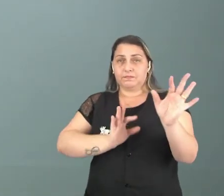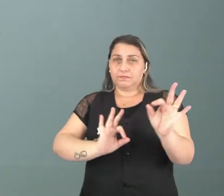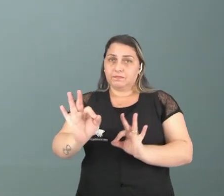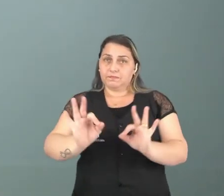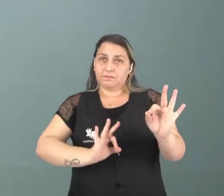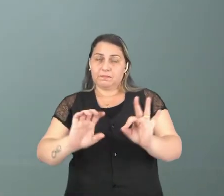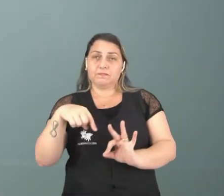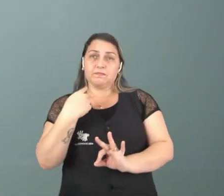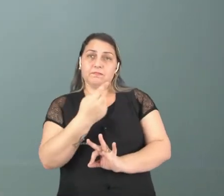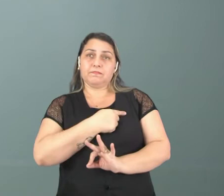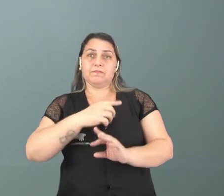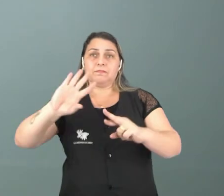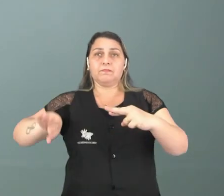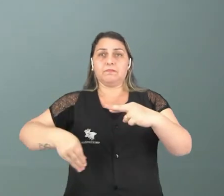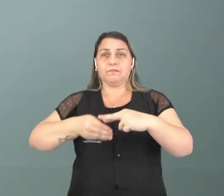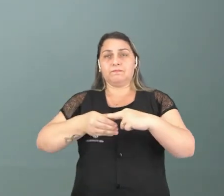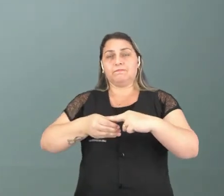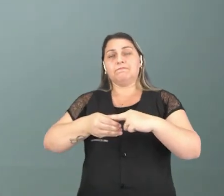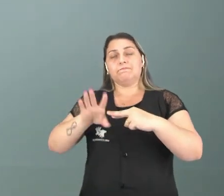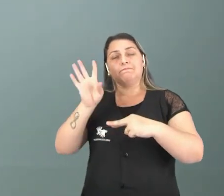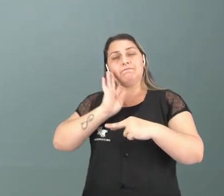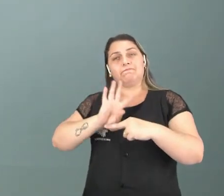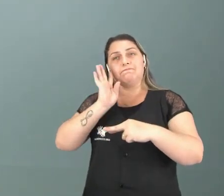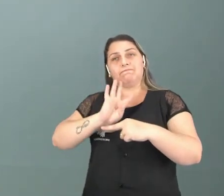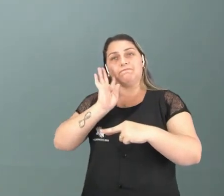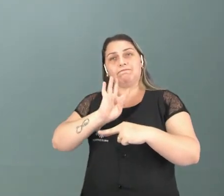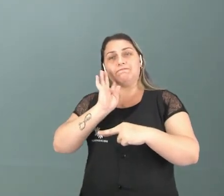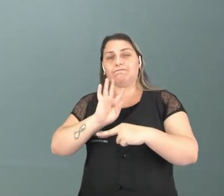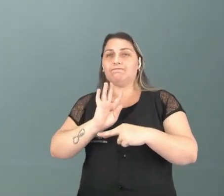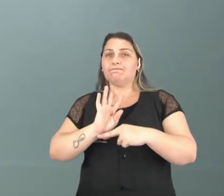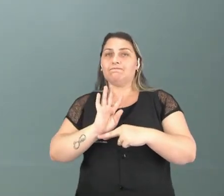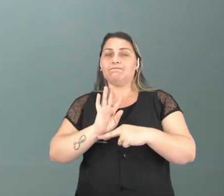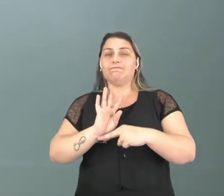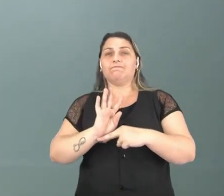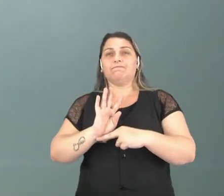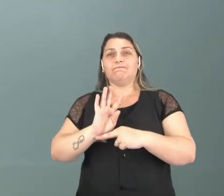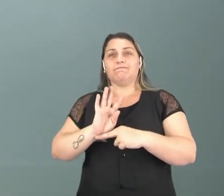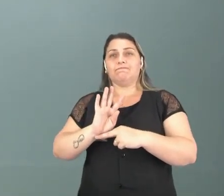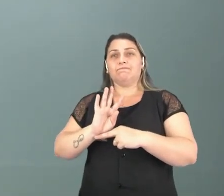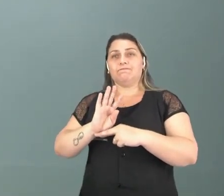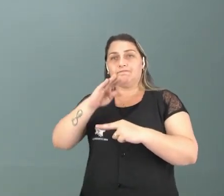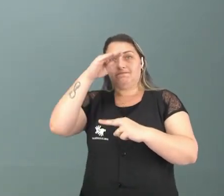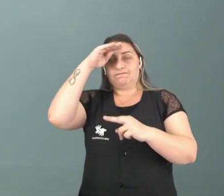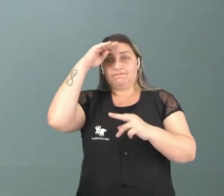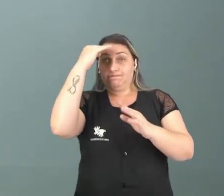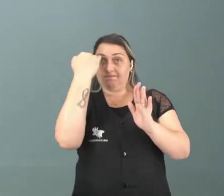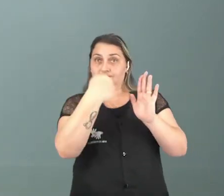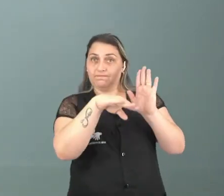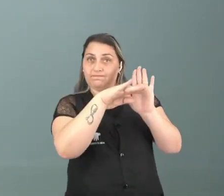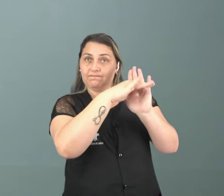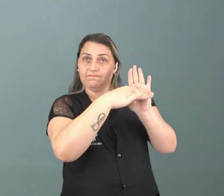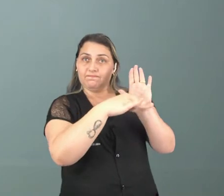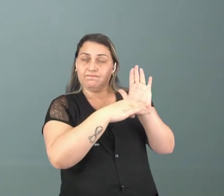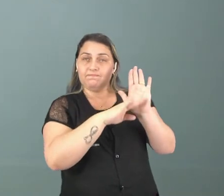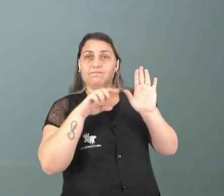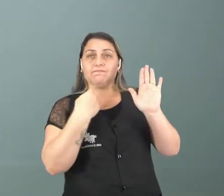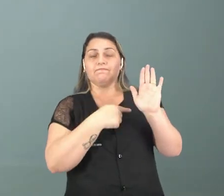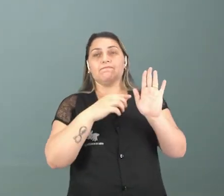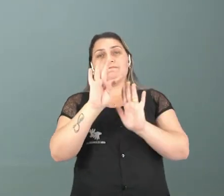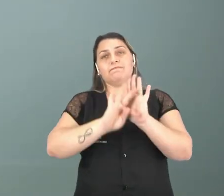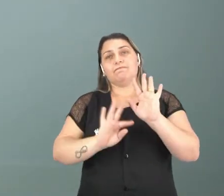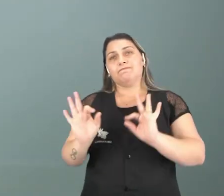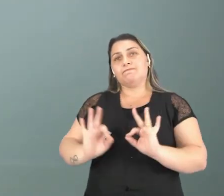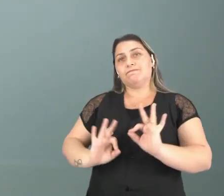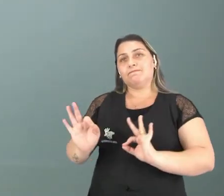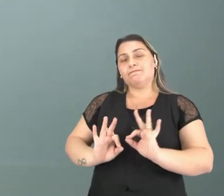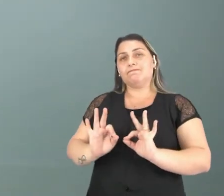organizar a nossa resenha? É bem legal a gente seguir esses passos. Sempre é importante a gente seguir esses passos para o nosso texto ficar bem